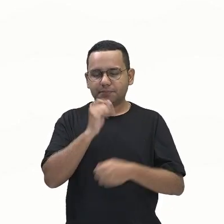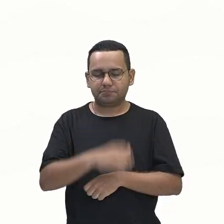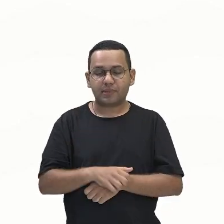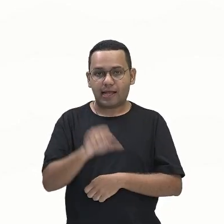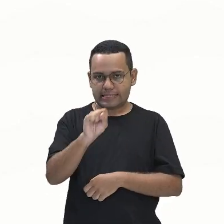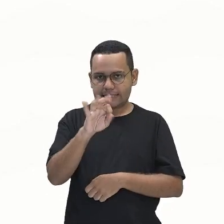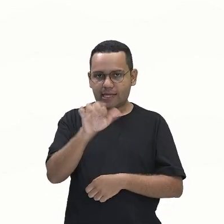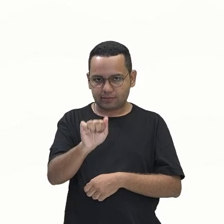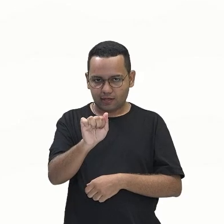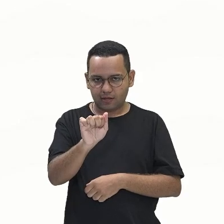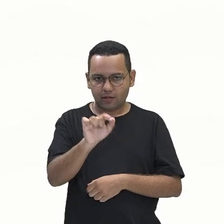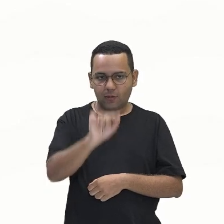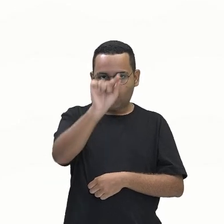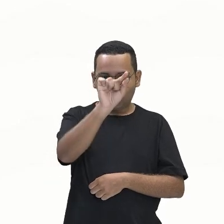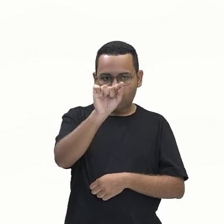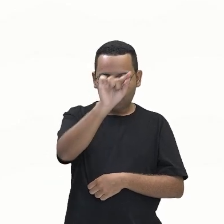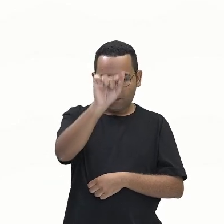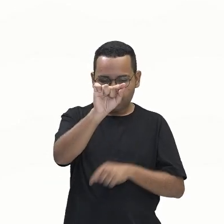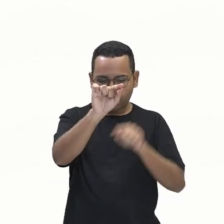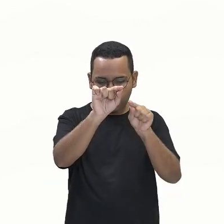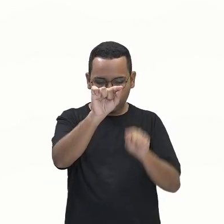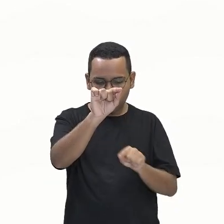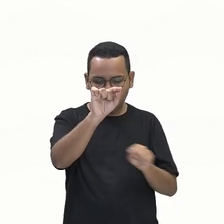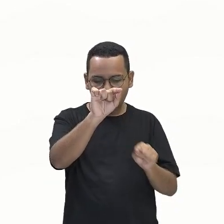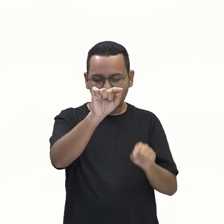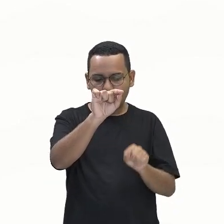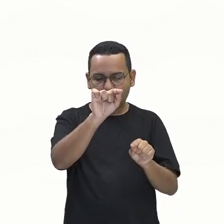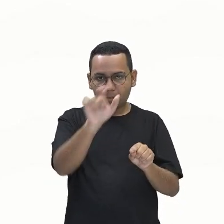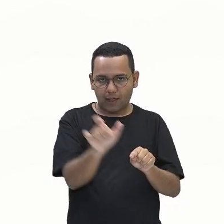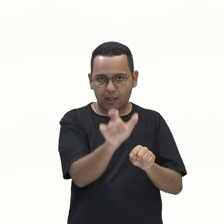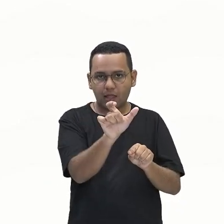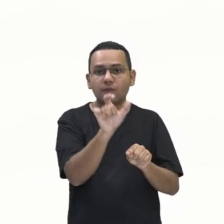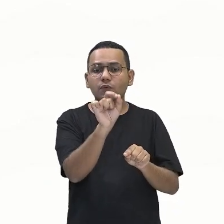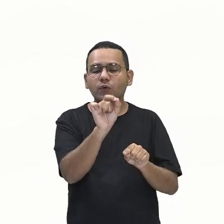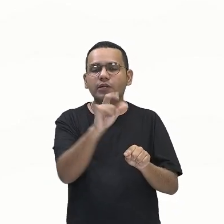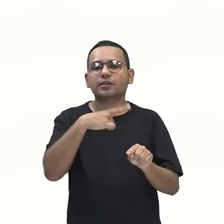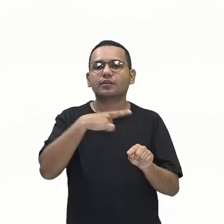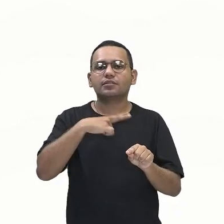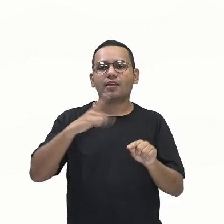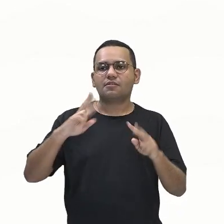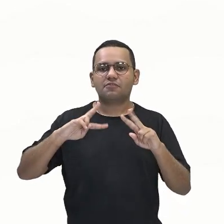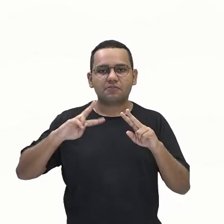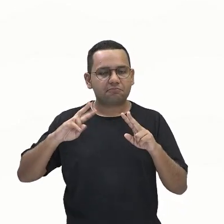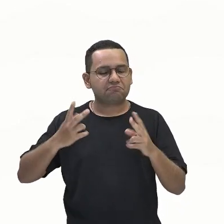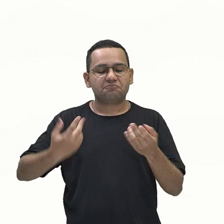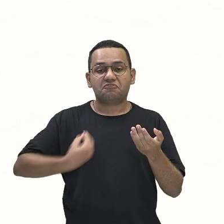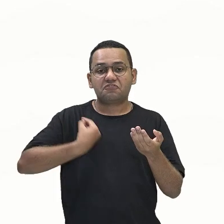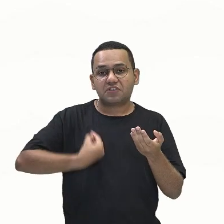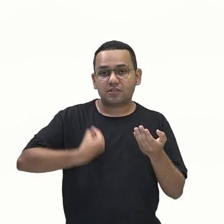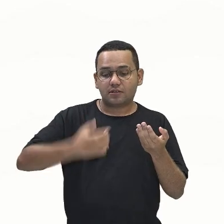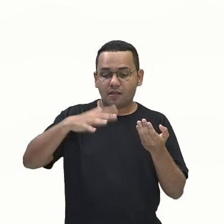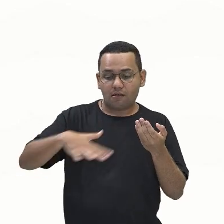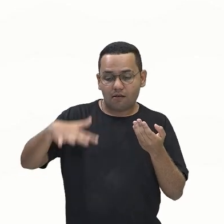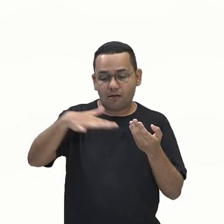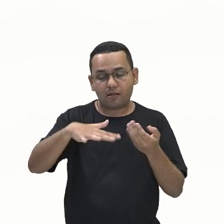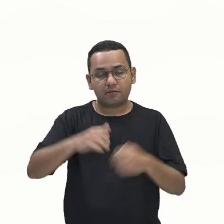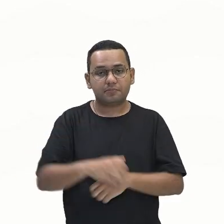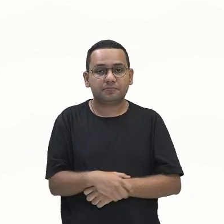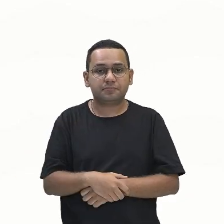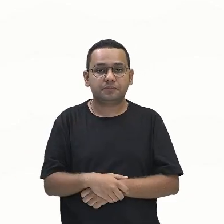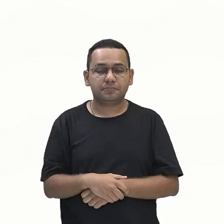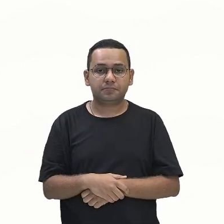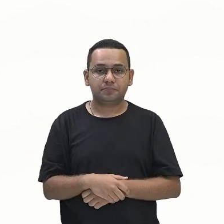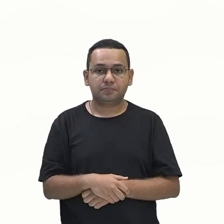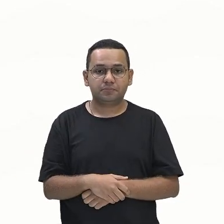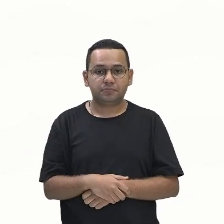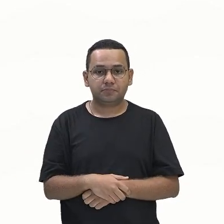dos oceanos, onde esteja presente vida, micro-organismos, até a mais alta,